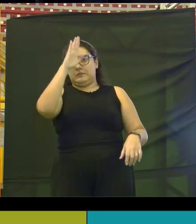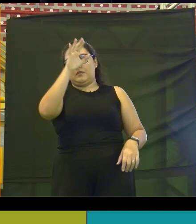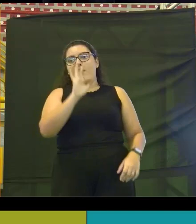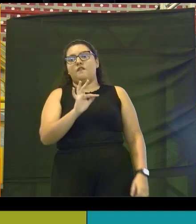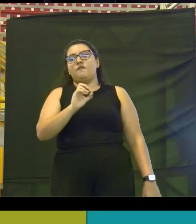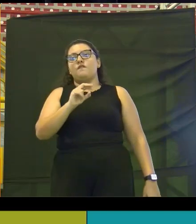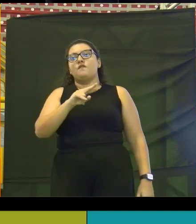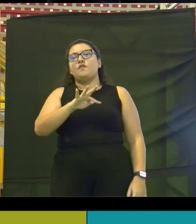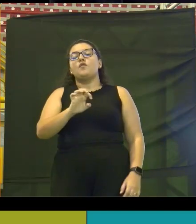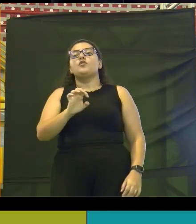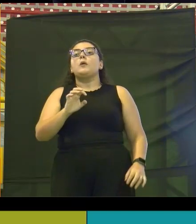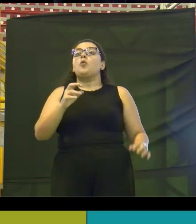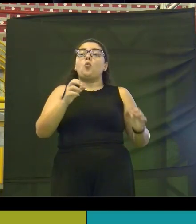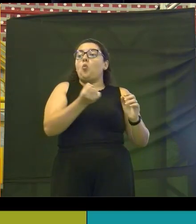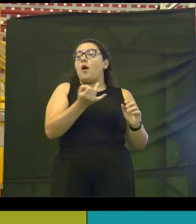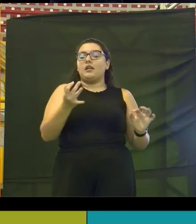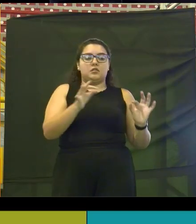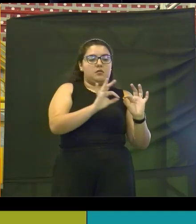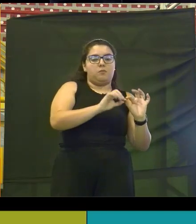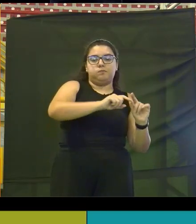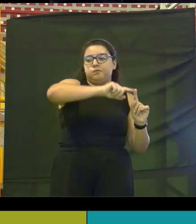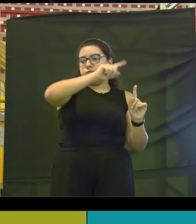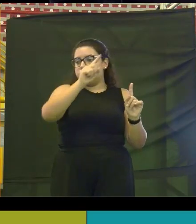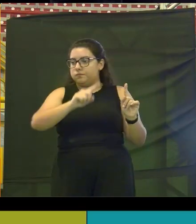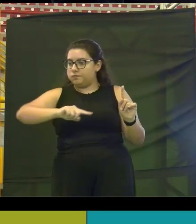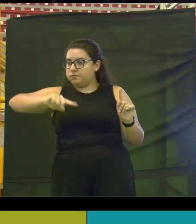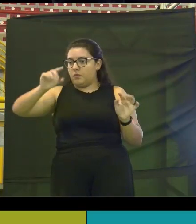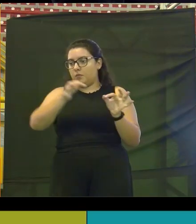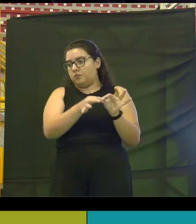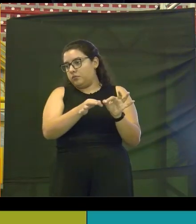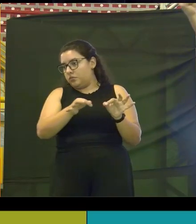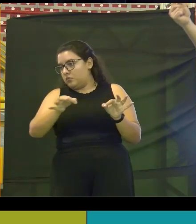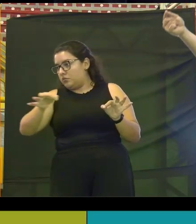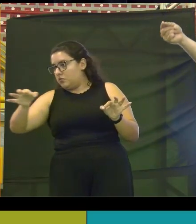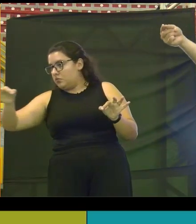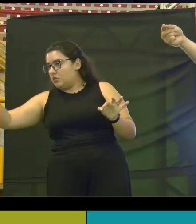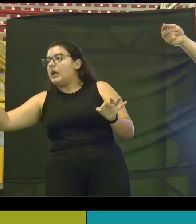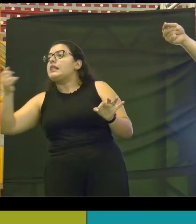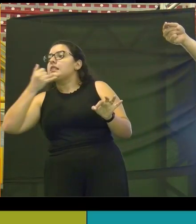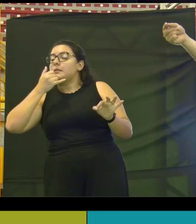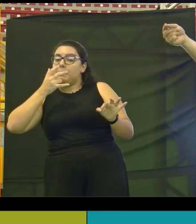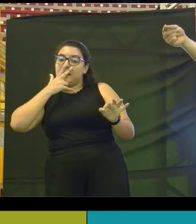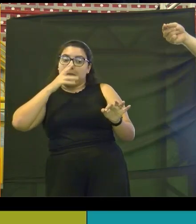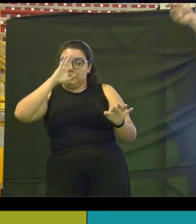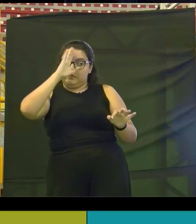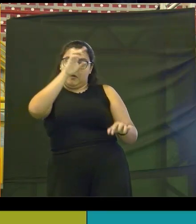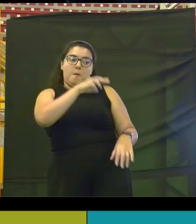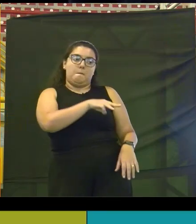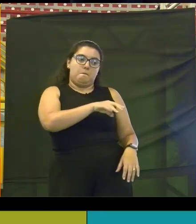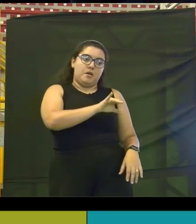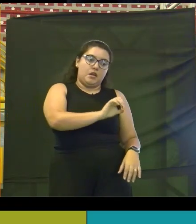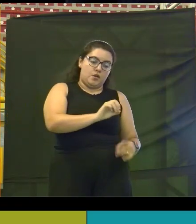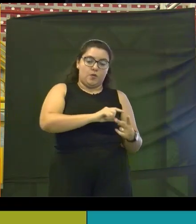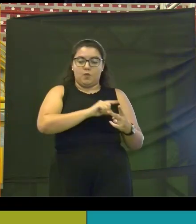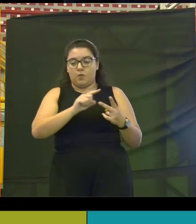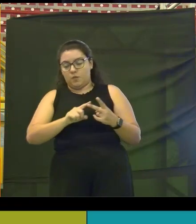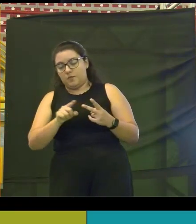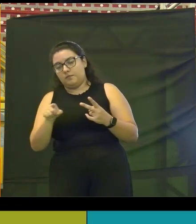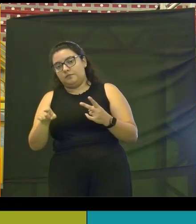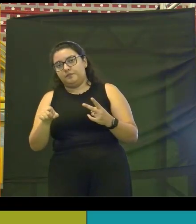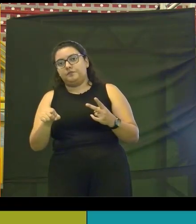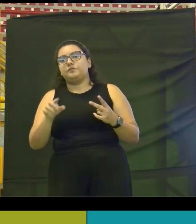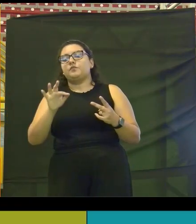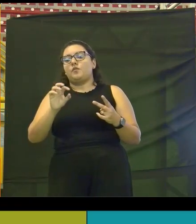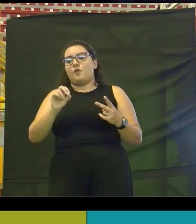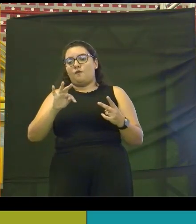comprimento de onda, Ilan? O comprimento de onda, ele tanto depende do meio, quanto depende de quem?